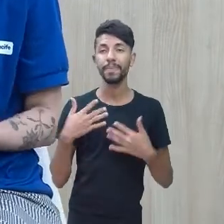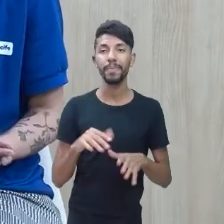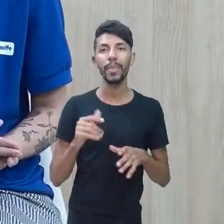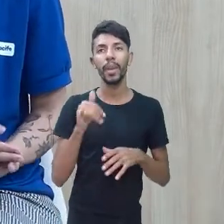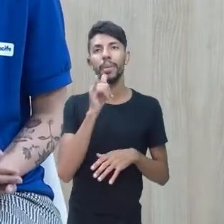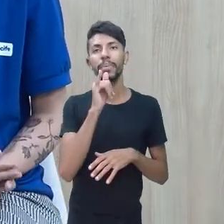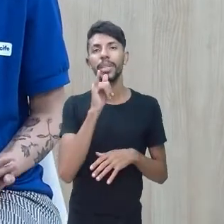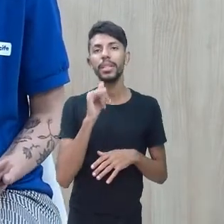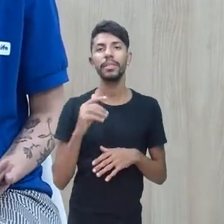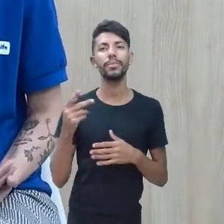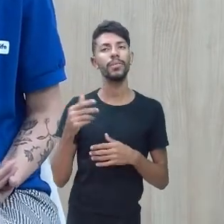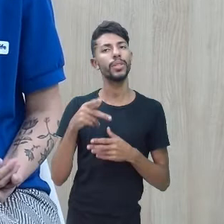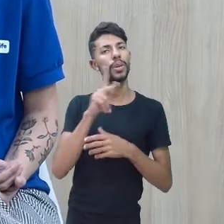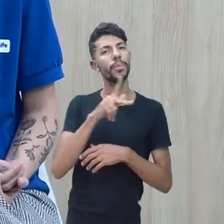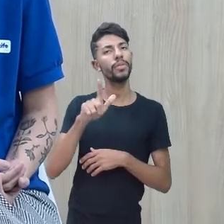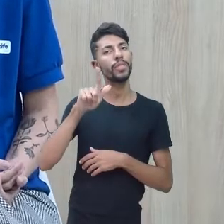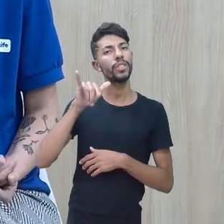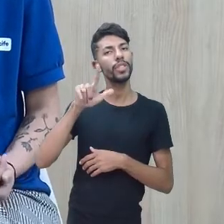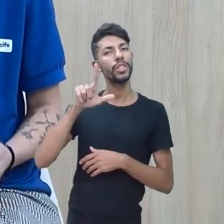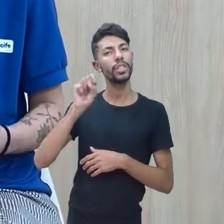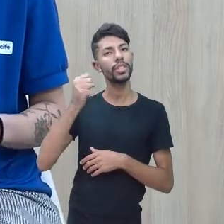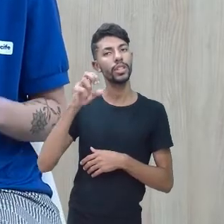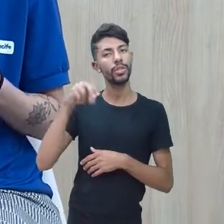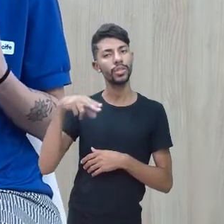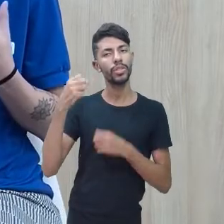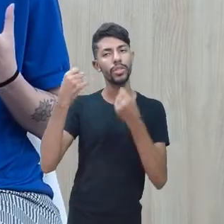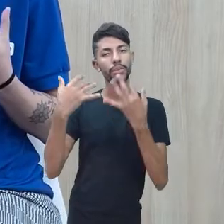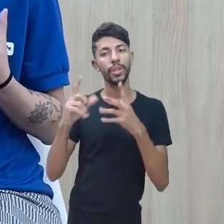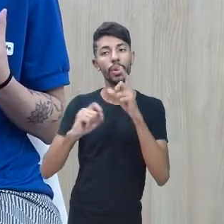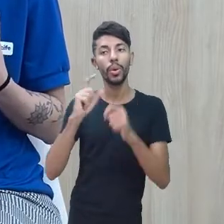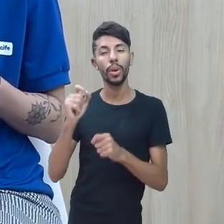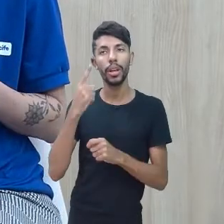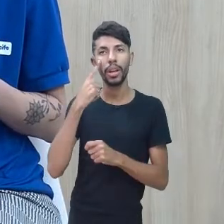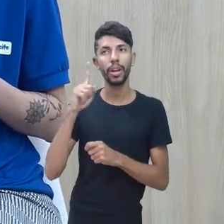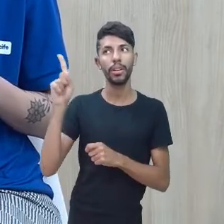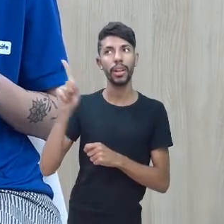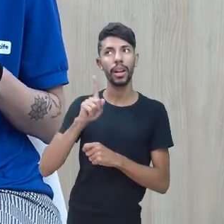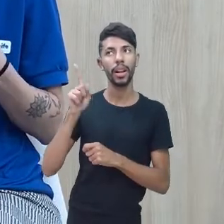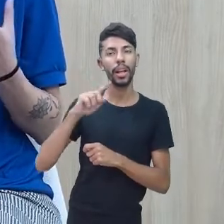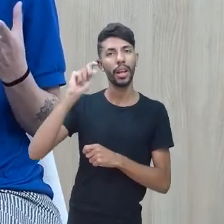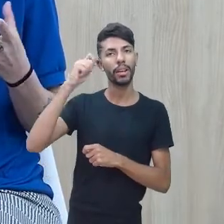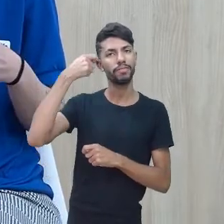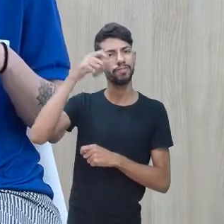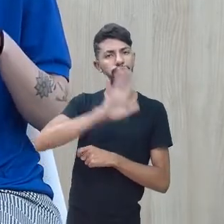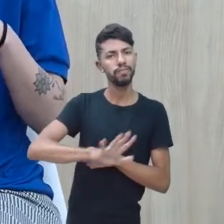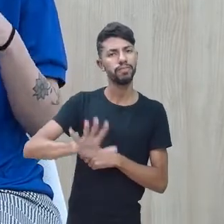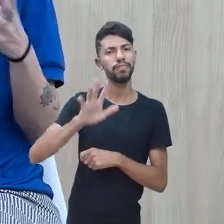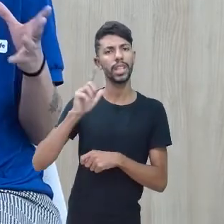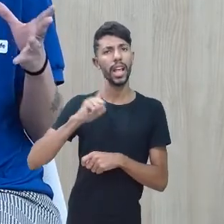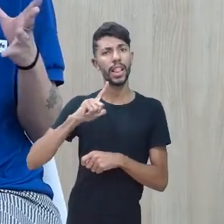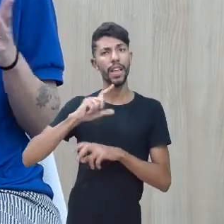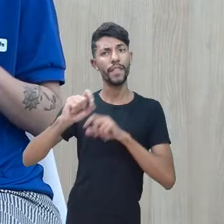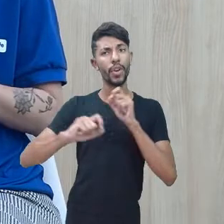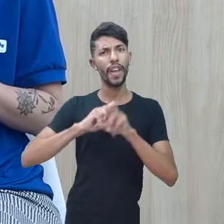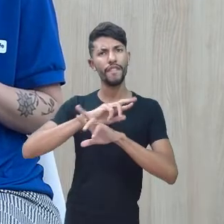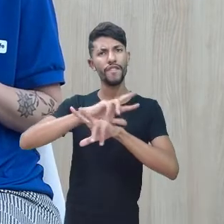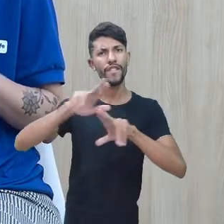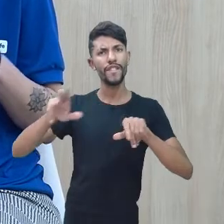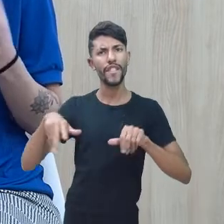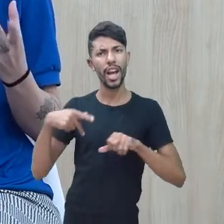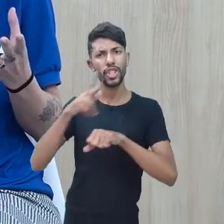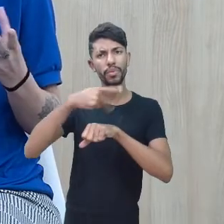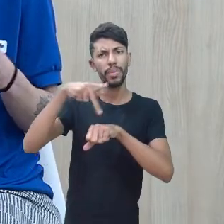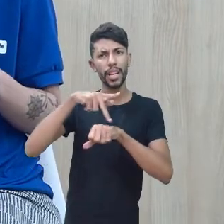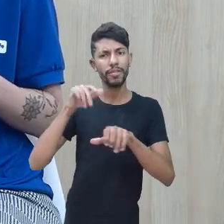Como o professor Gilson, né, colocou, lá o continente africano ele foi colonizado por várias nações, né,